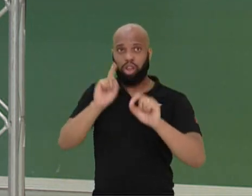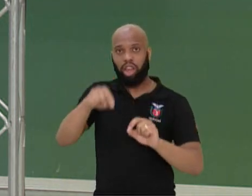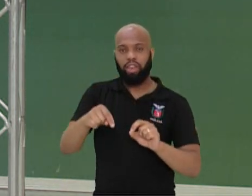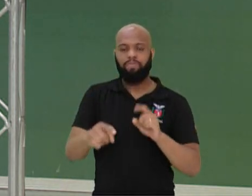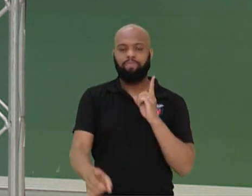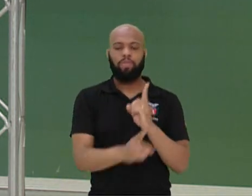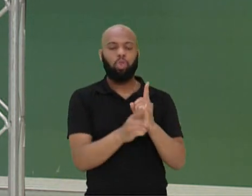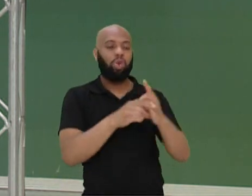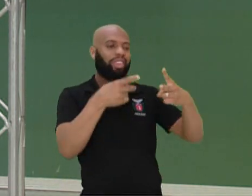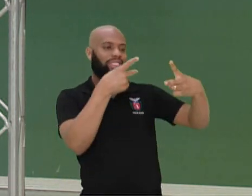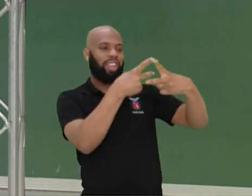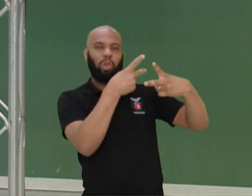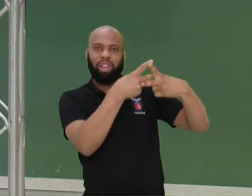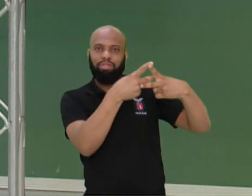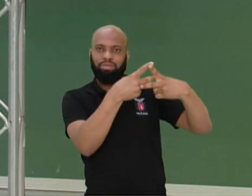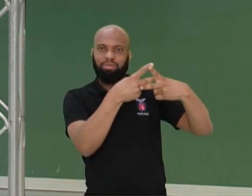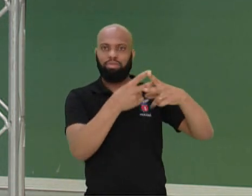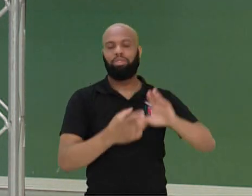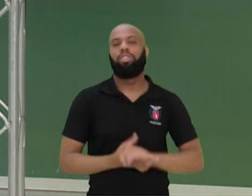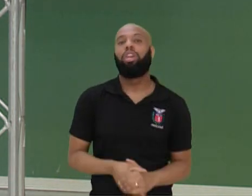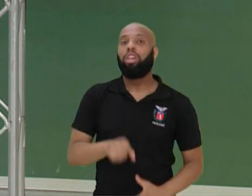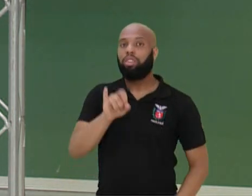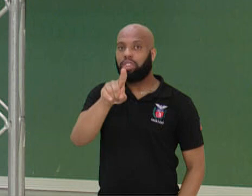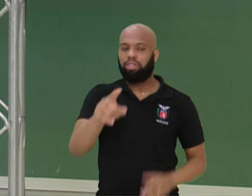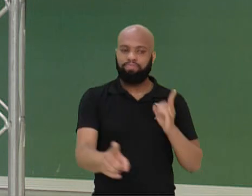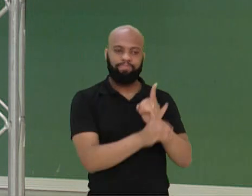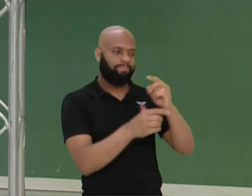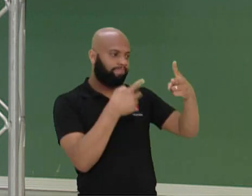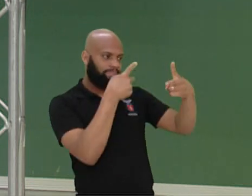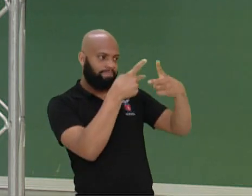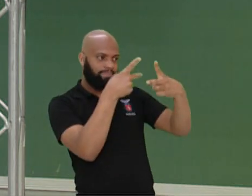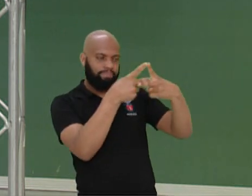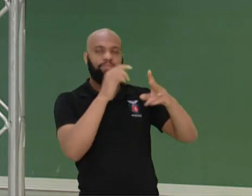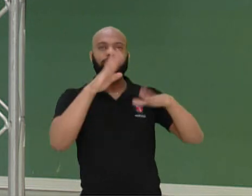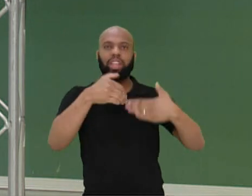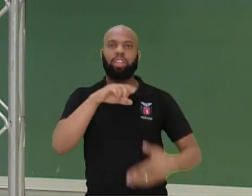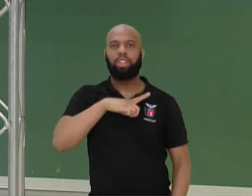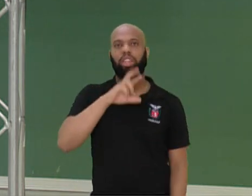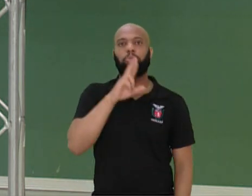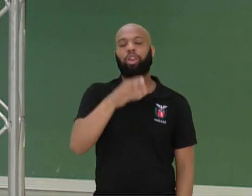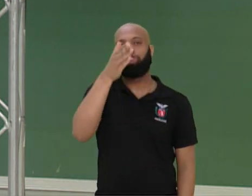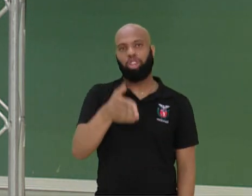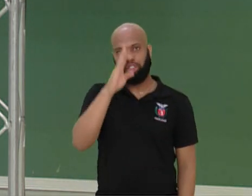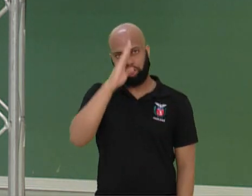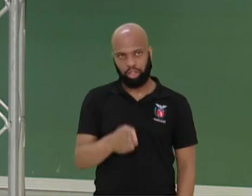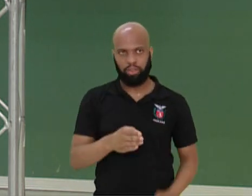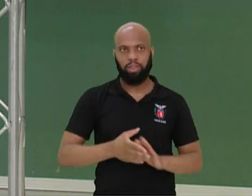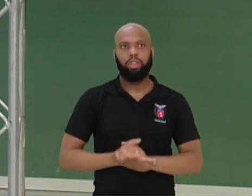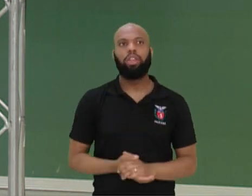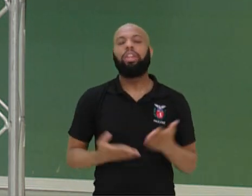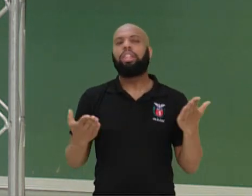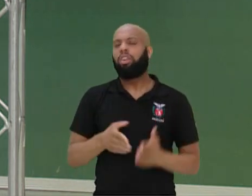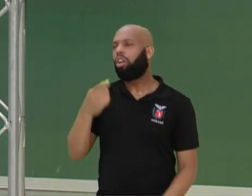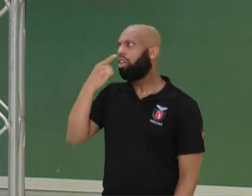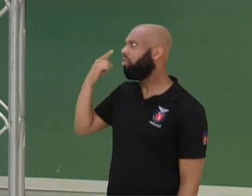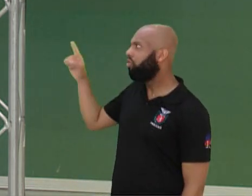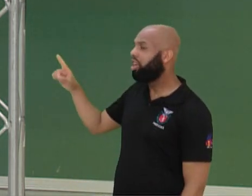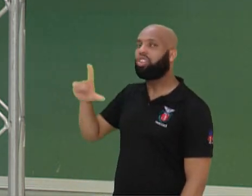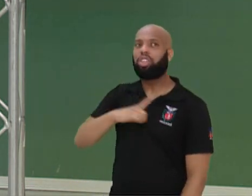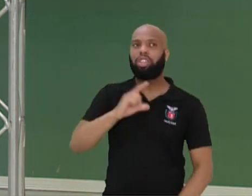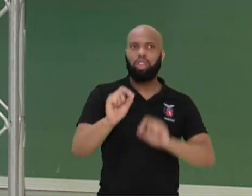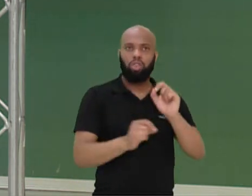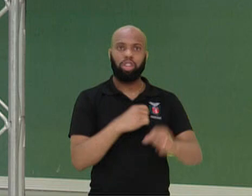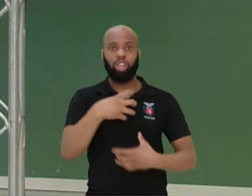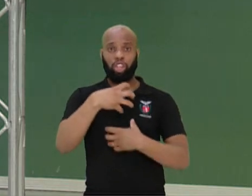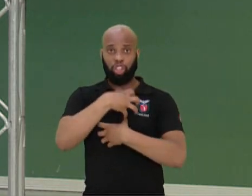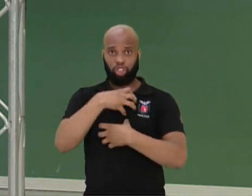basta calcular o delta, beleza? Calculando o delta, a gente já vai ter essa resposta. Olha só, aqui eu tenho uma